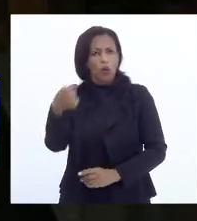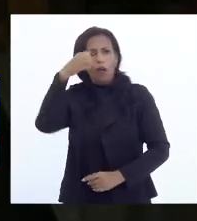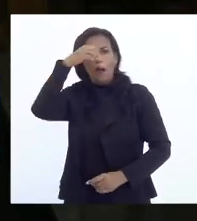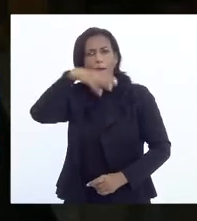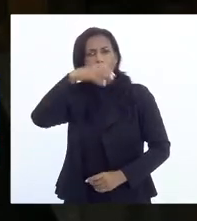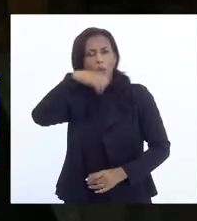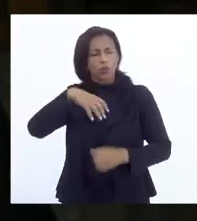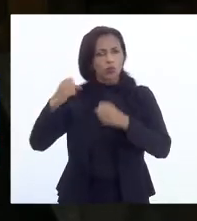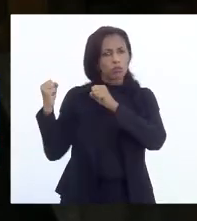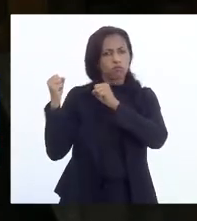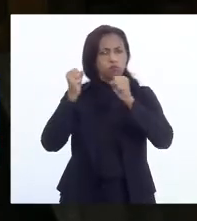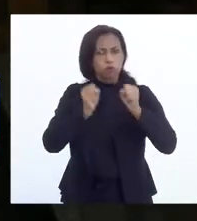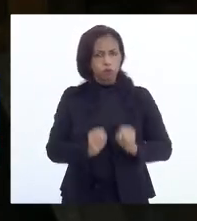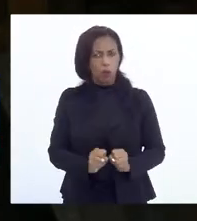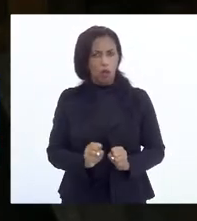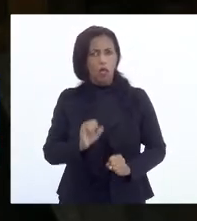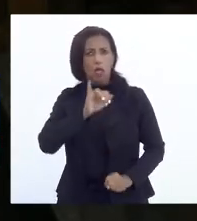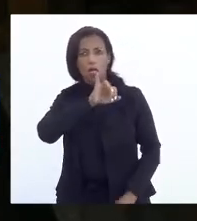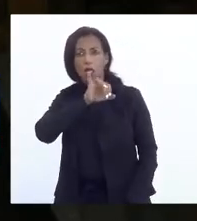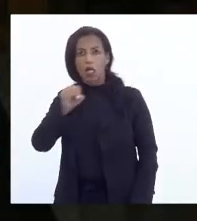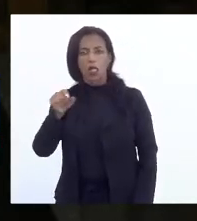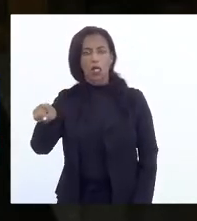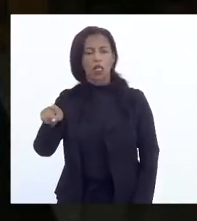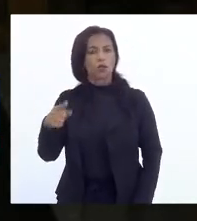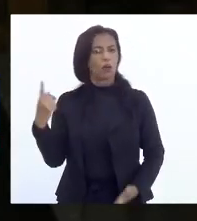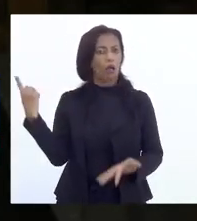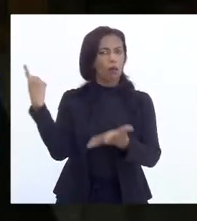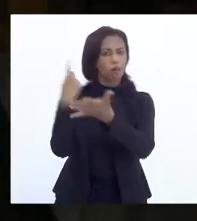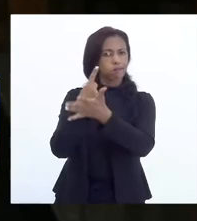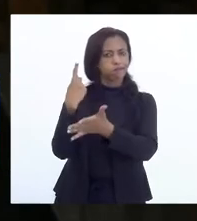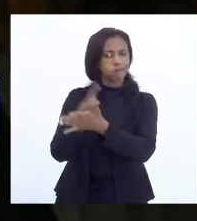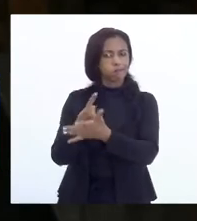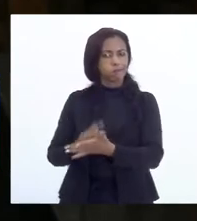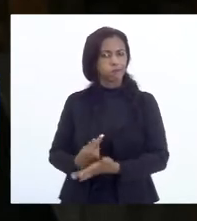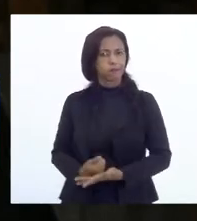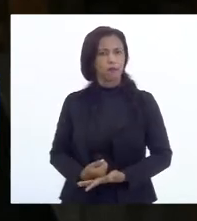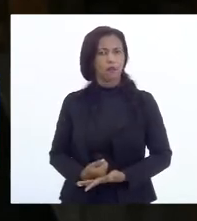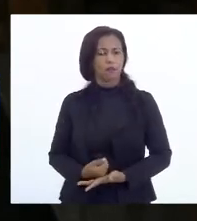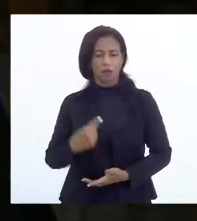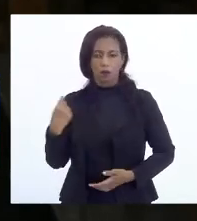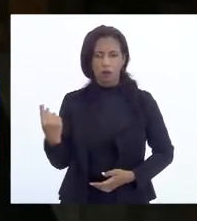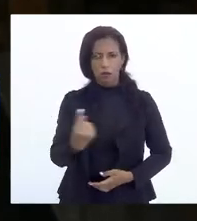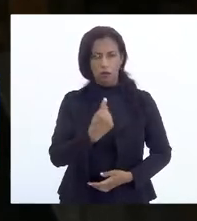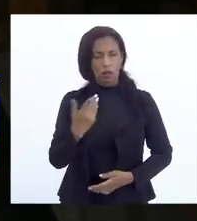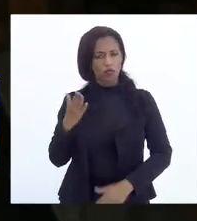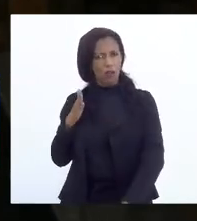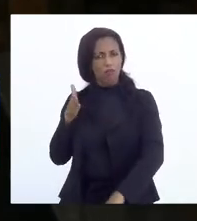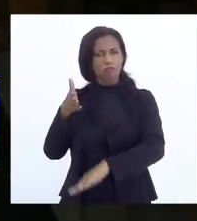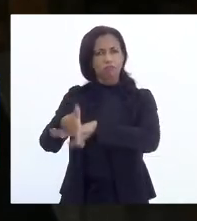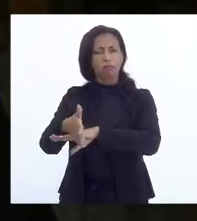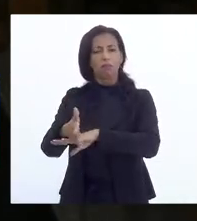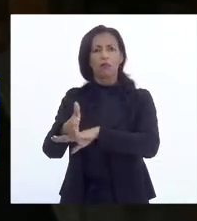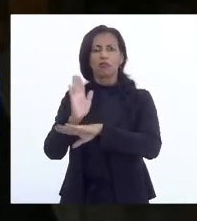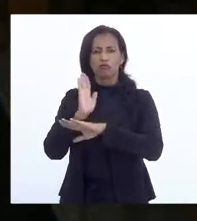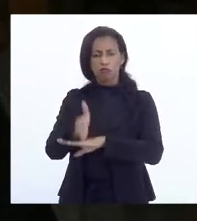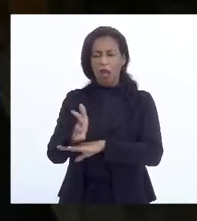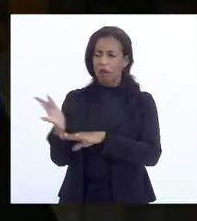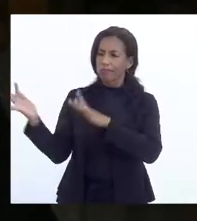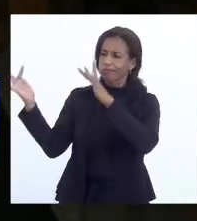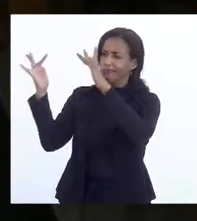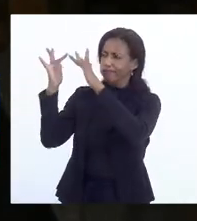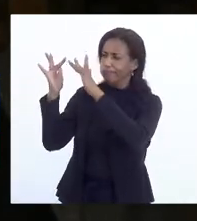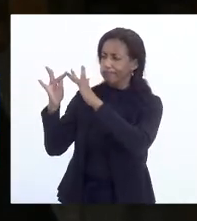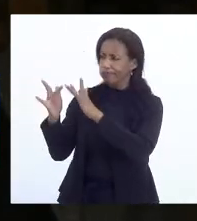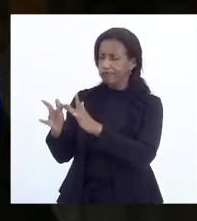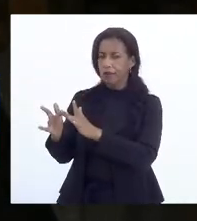de autoridade. E isso é absolutamente inaceitável. Nós já entramos em contato